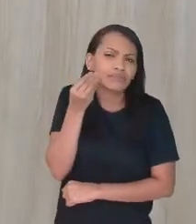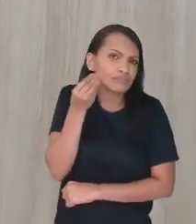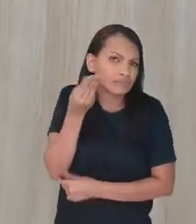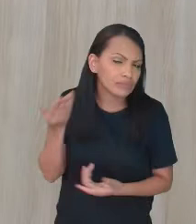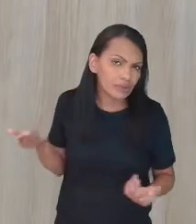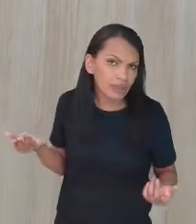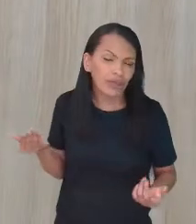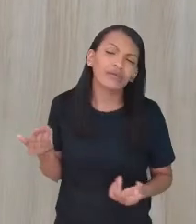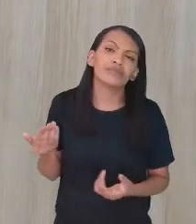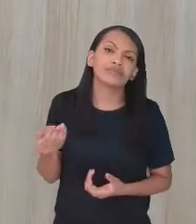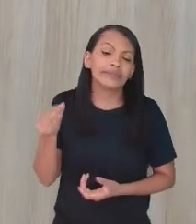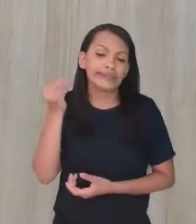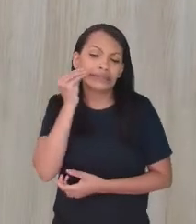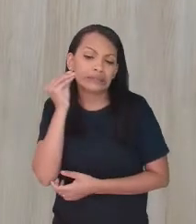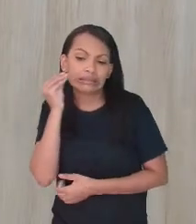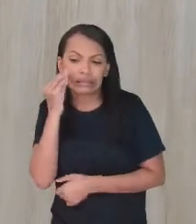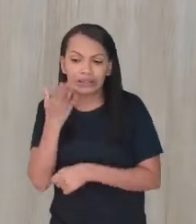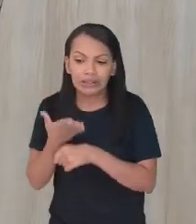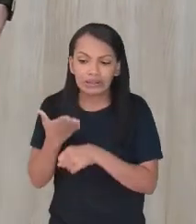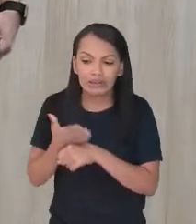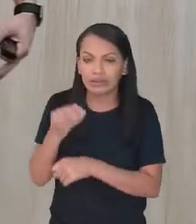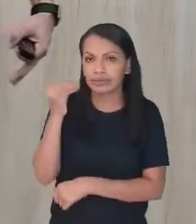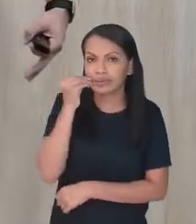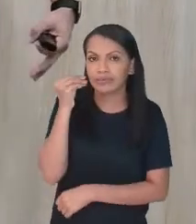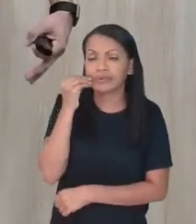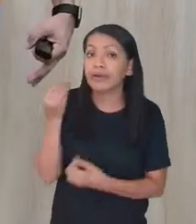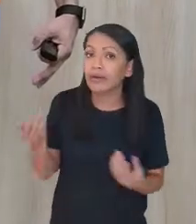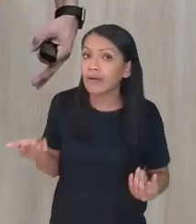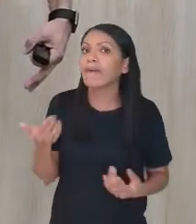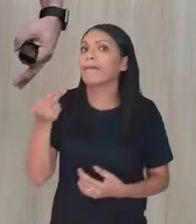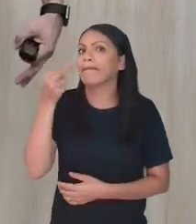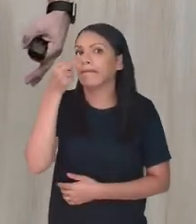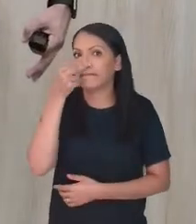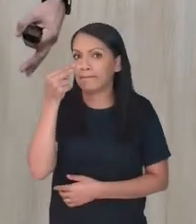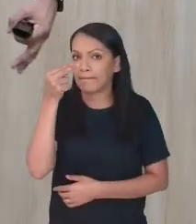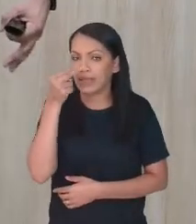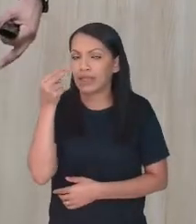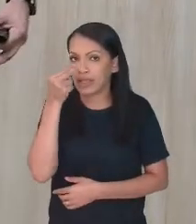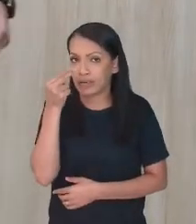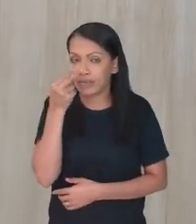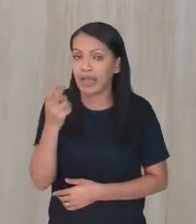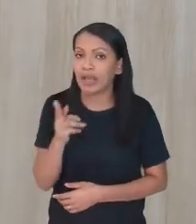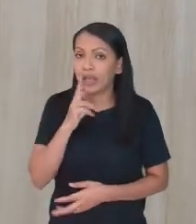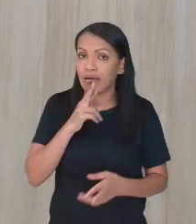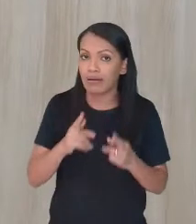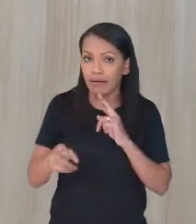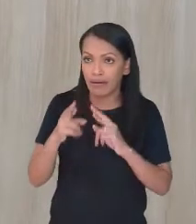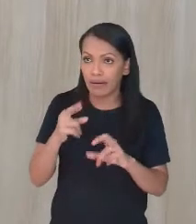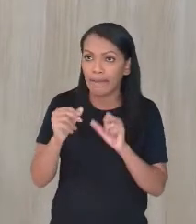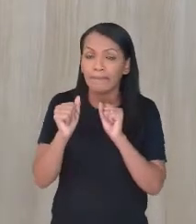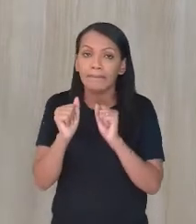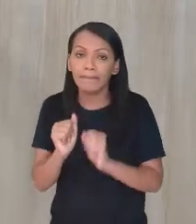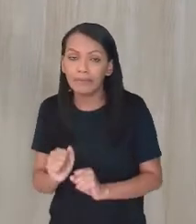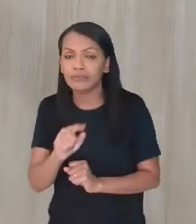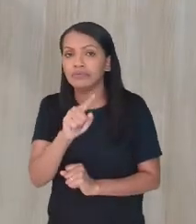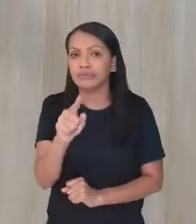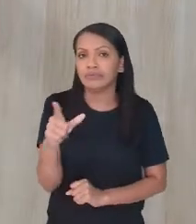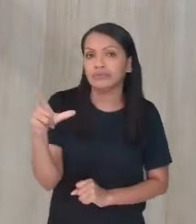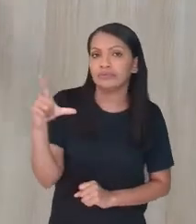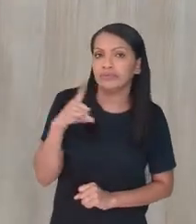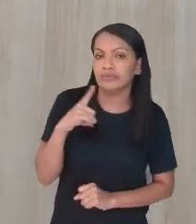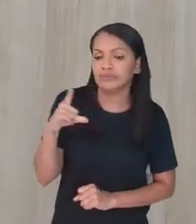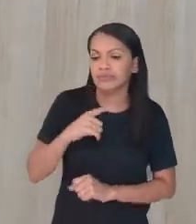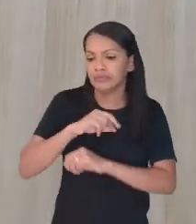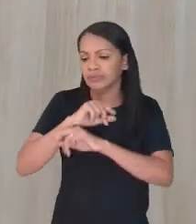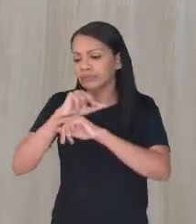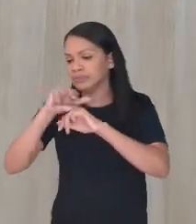outras formas de resolver esse mesmo problema aí, tá bom? Então, você pode notar que você tem